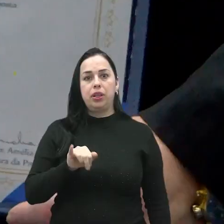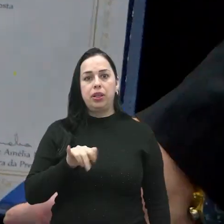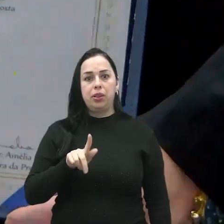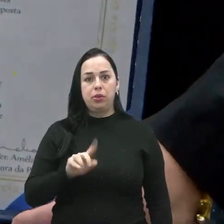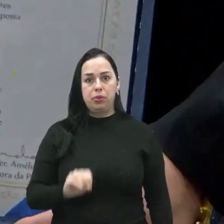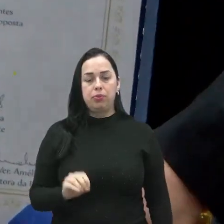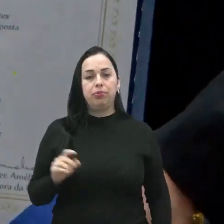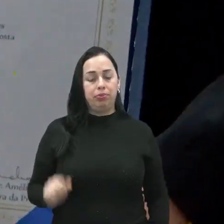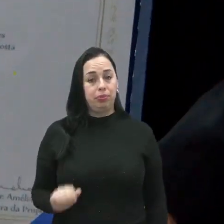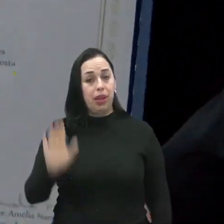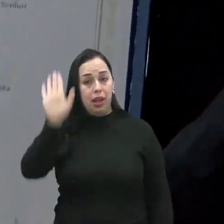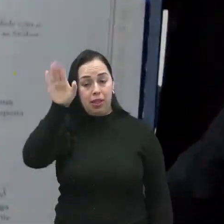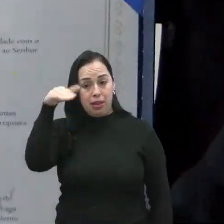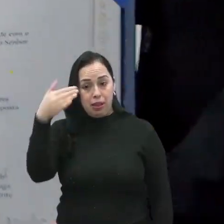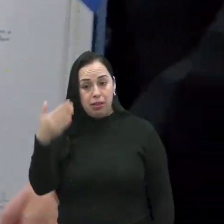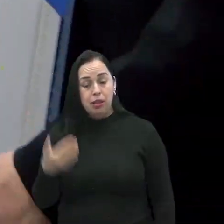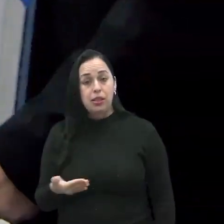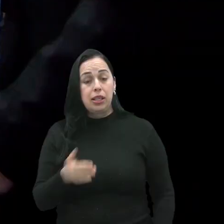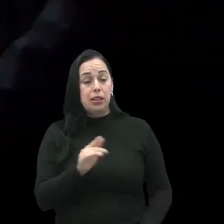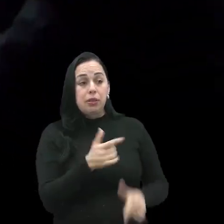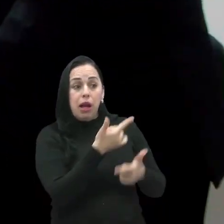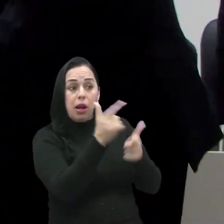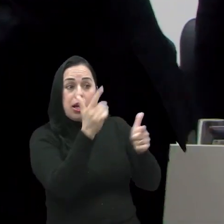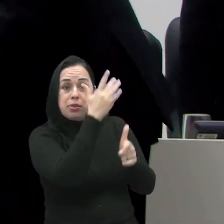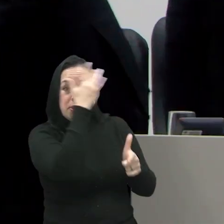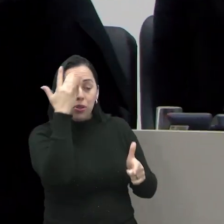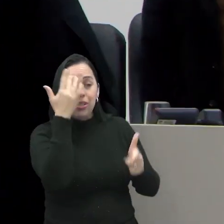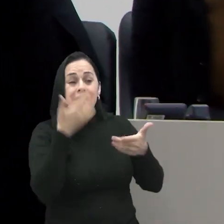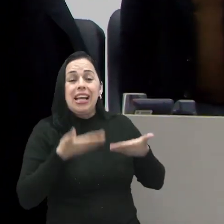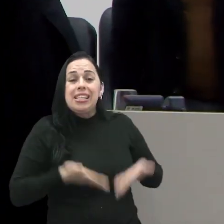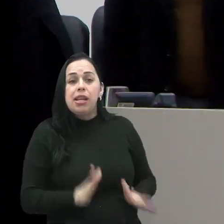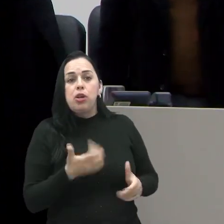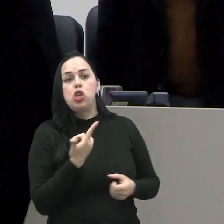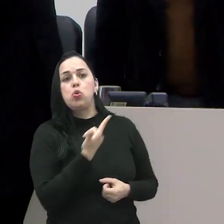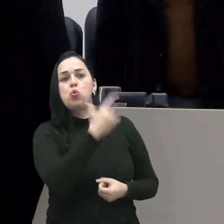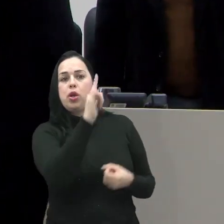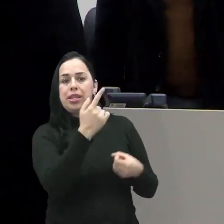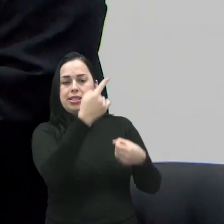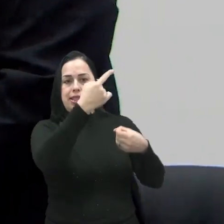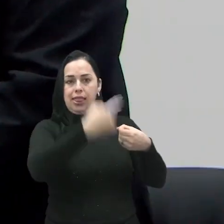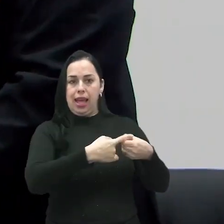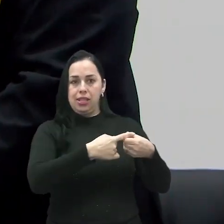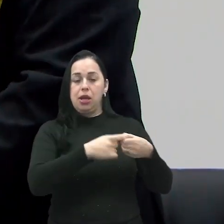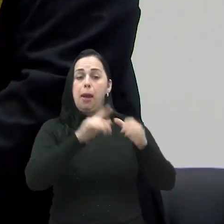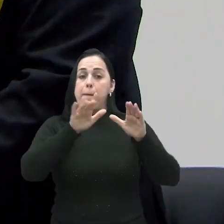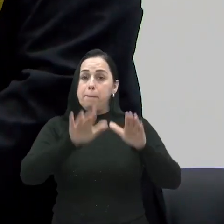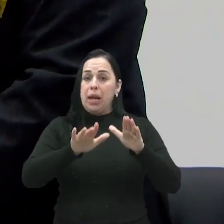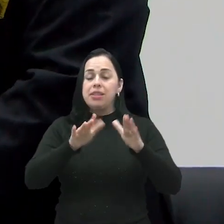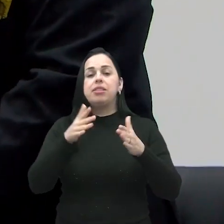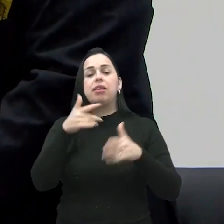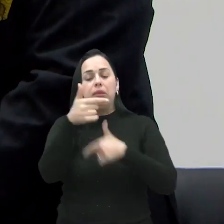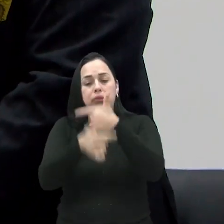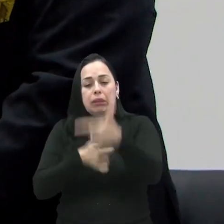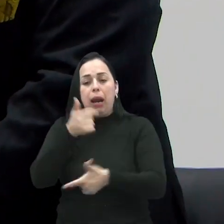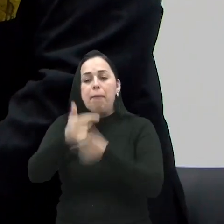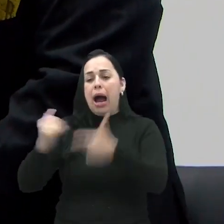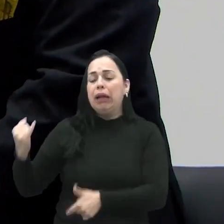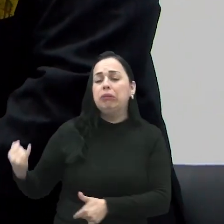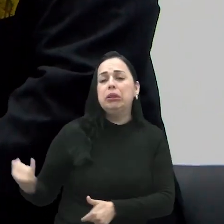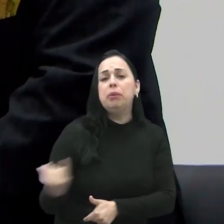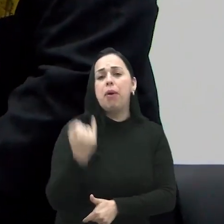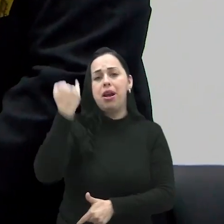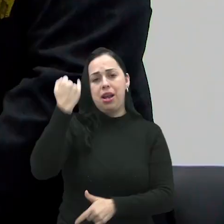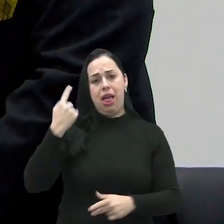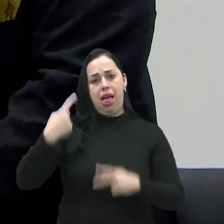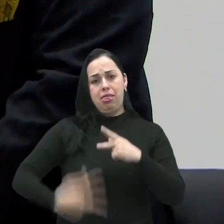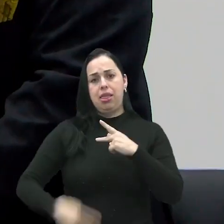Gonzalez. A honraria é destinada a pessoas que não são nascidas em São José dos Campos, mas desempenham um papel de destaque